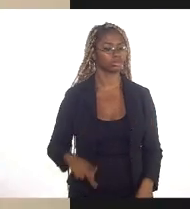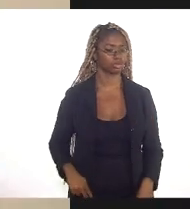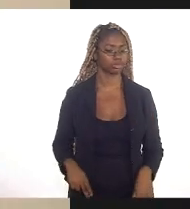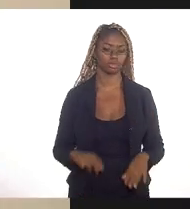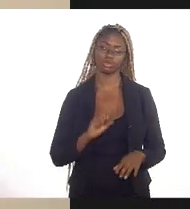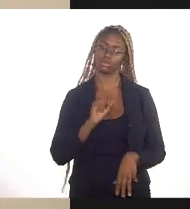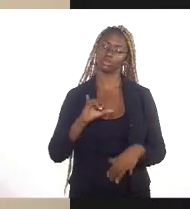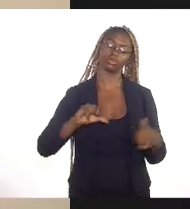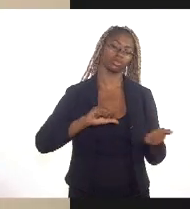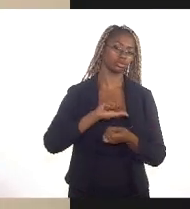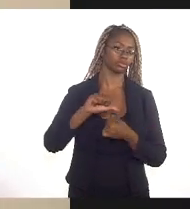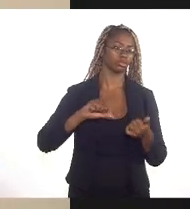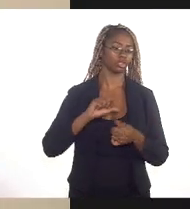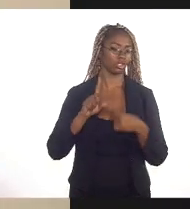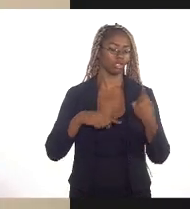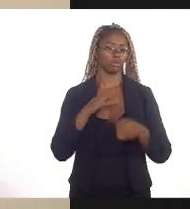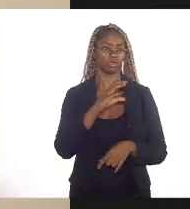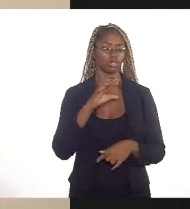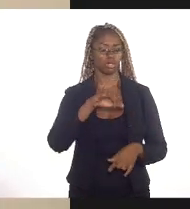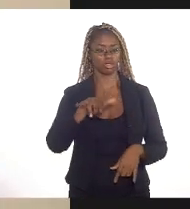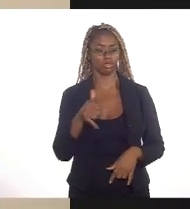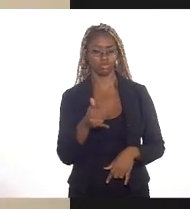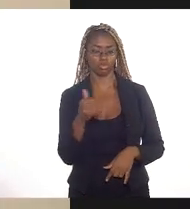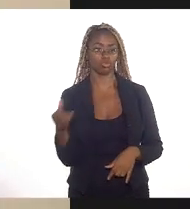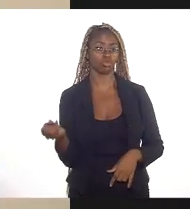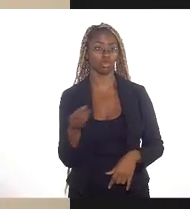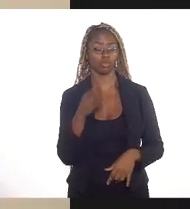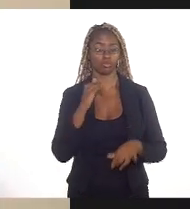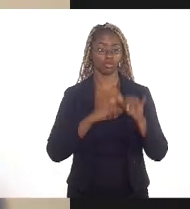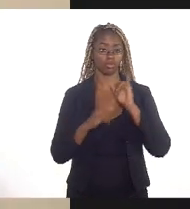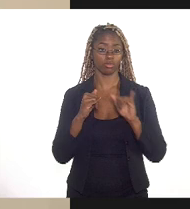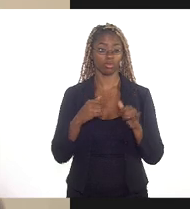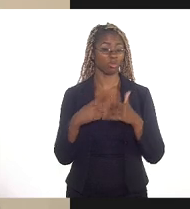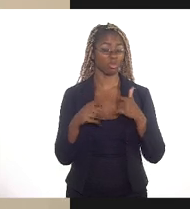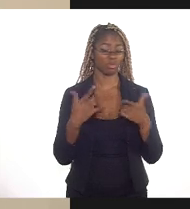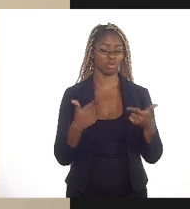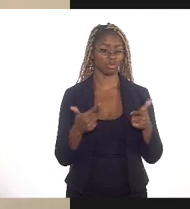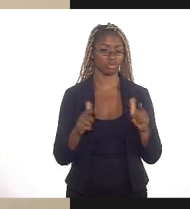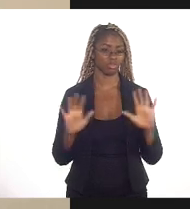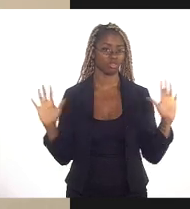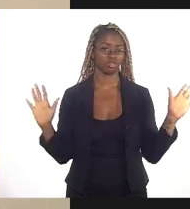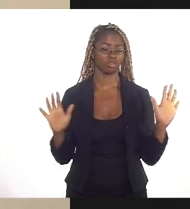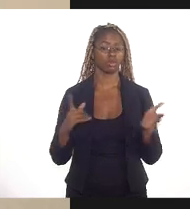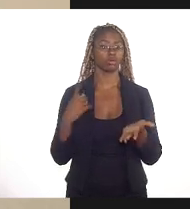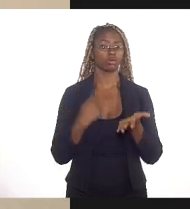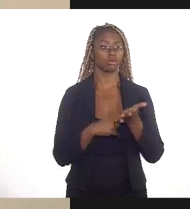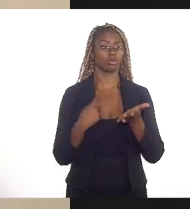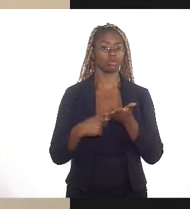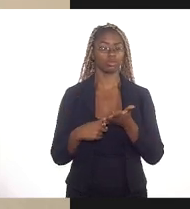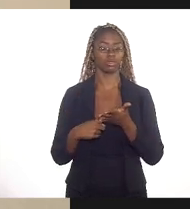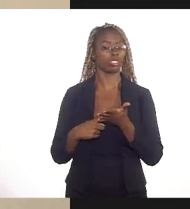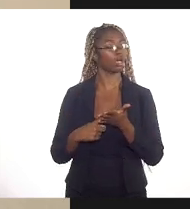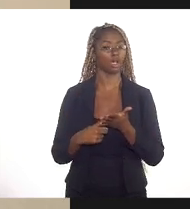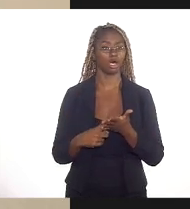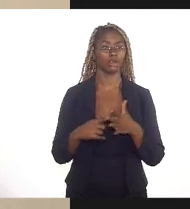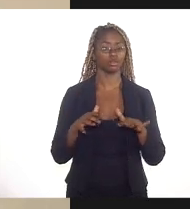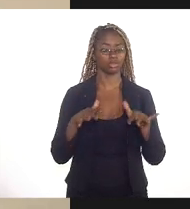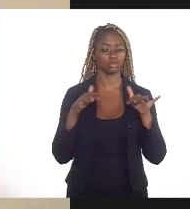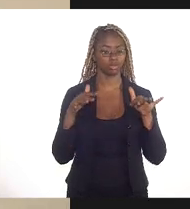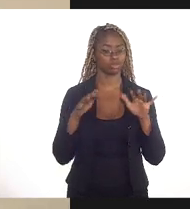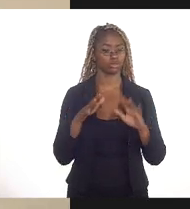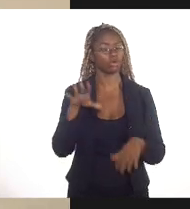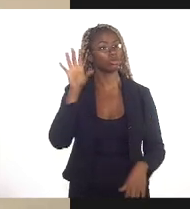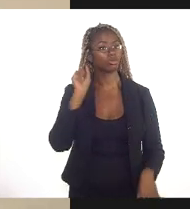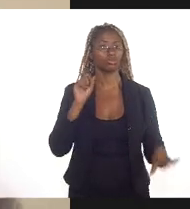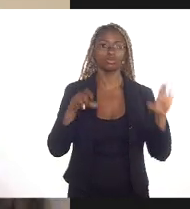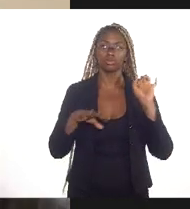mudou após a CCJ, tivemos novas informações, não há problema nenhum. Vamos combinar a audiência pública, vamos ouvir a todos para que o